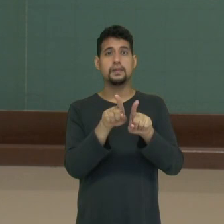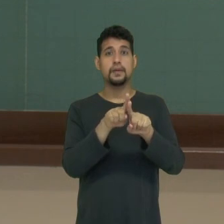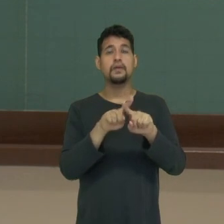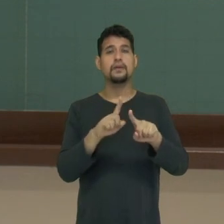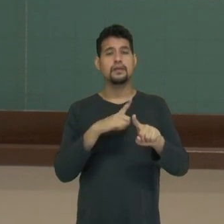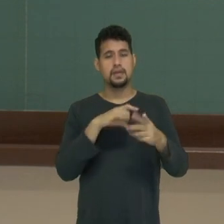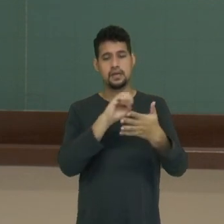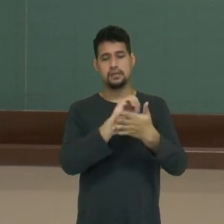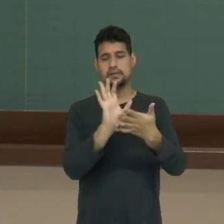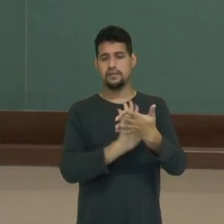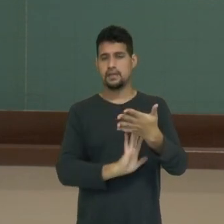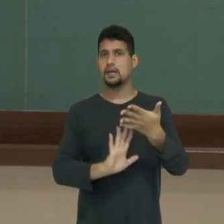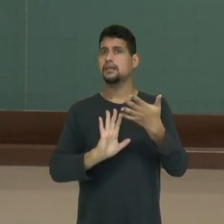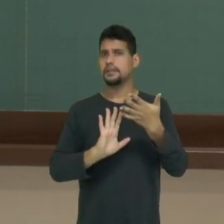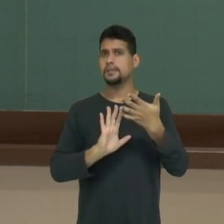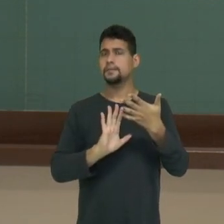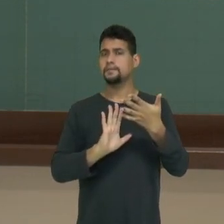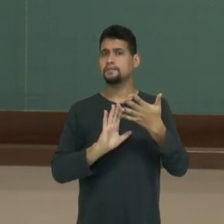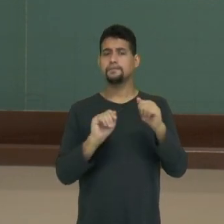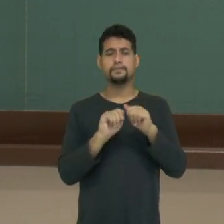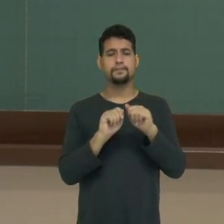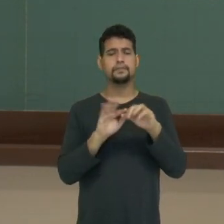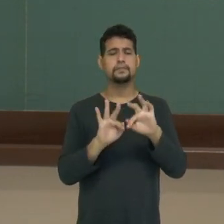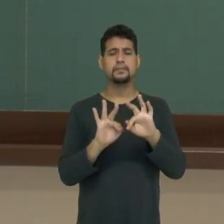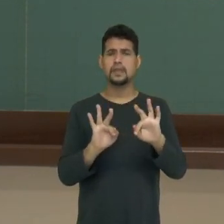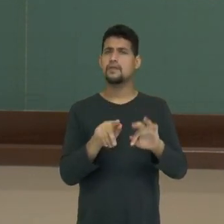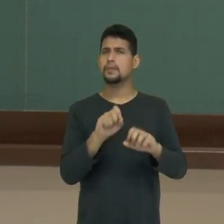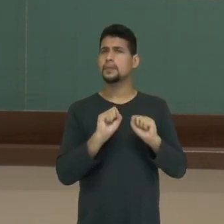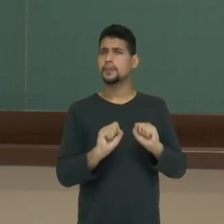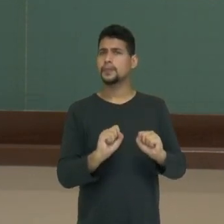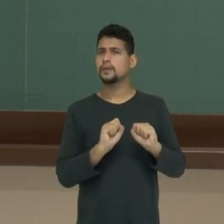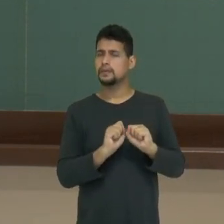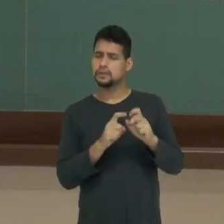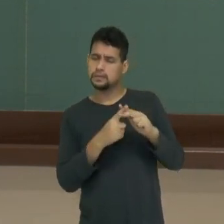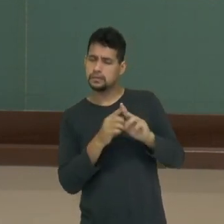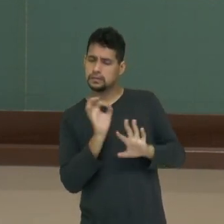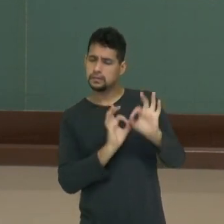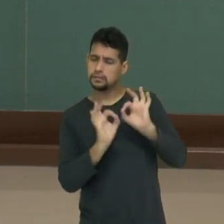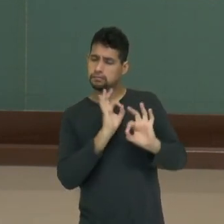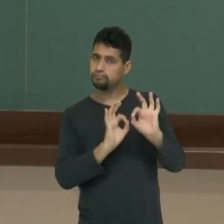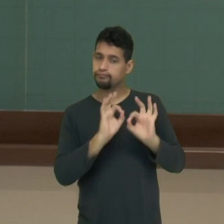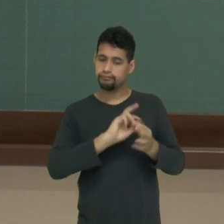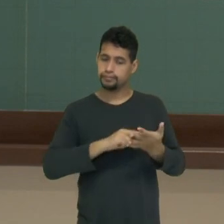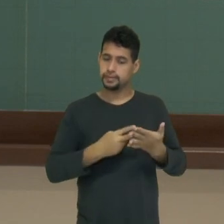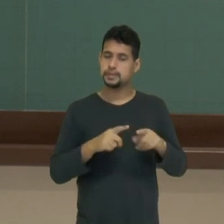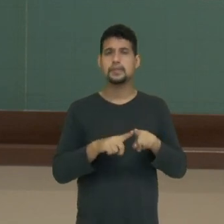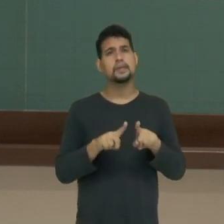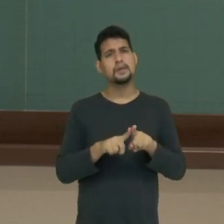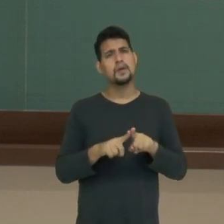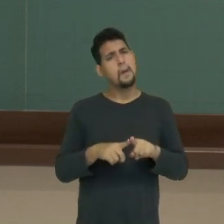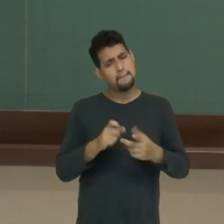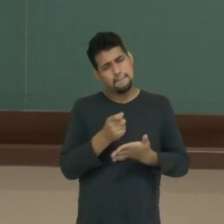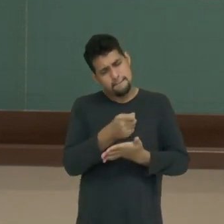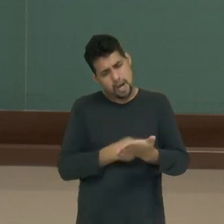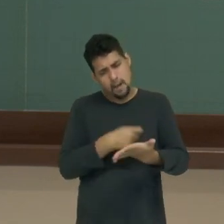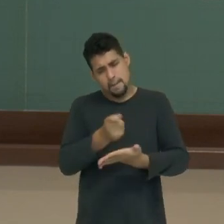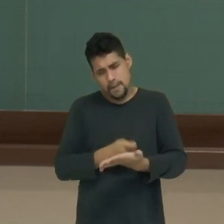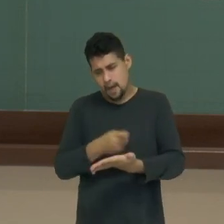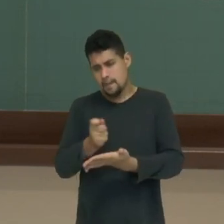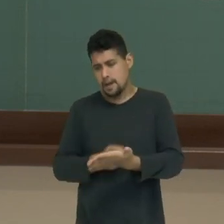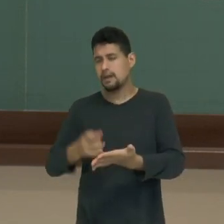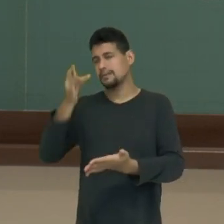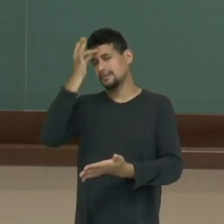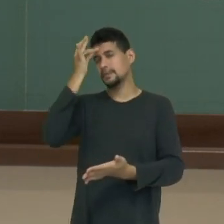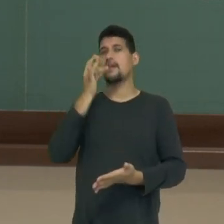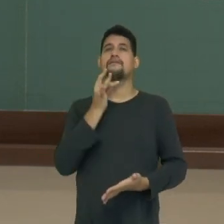tenha exercícios de arranjo simples, você possa ir lá consultar e transcrever. Quanto mais eu escrevo, mais eu